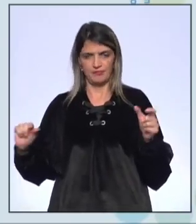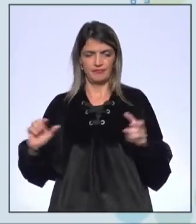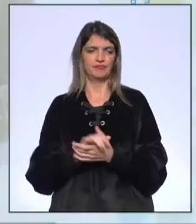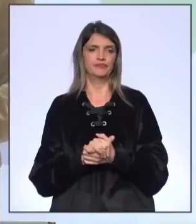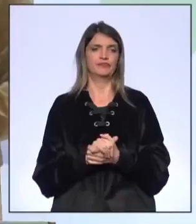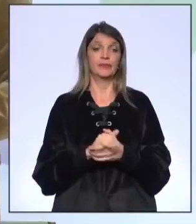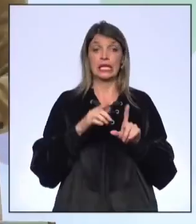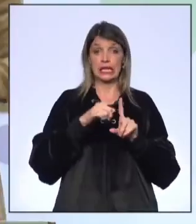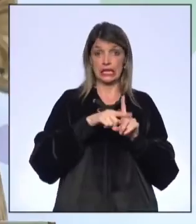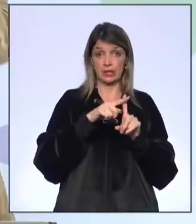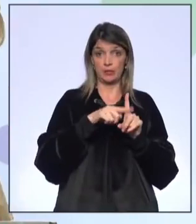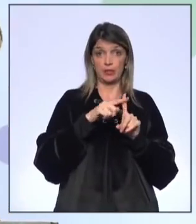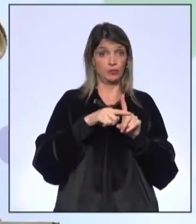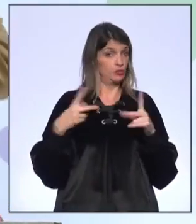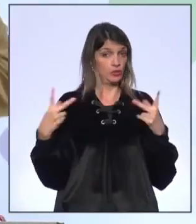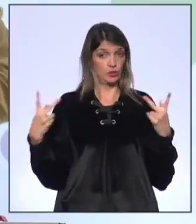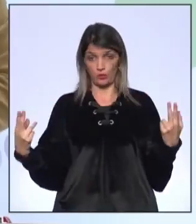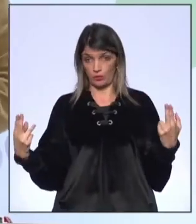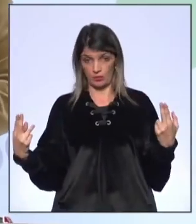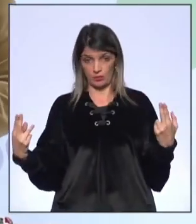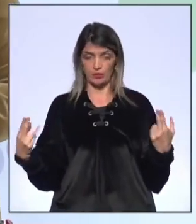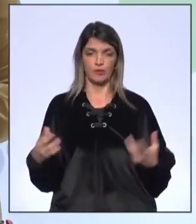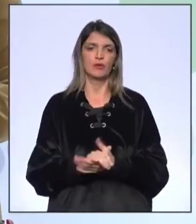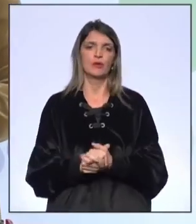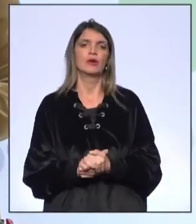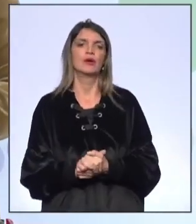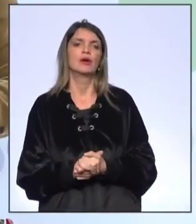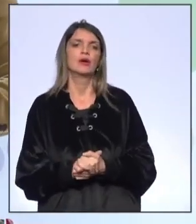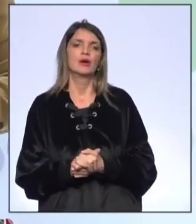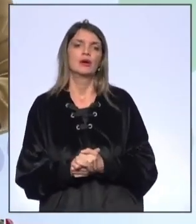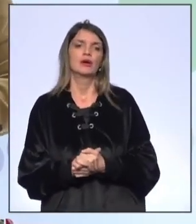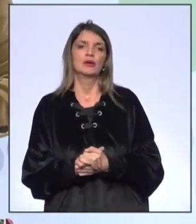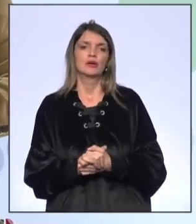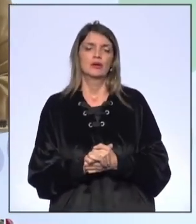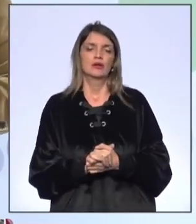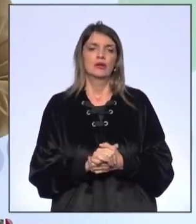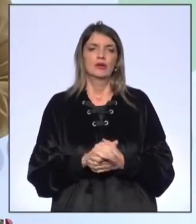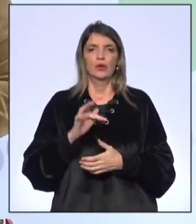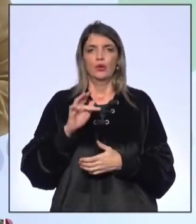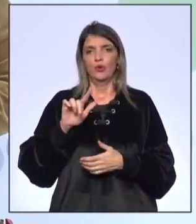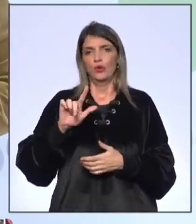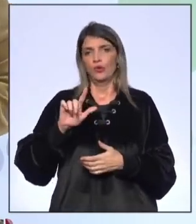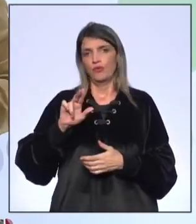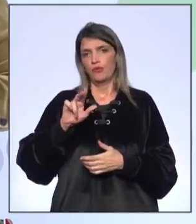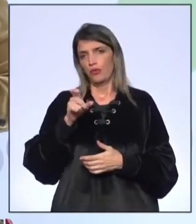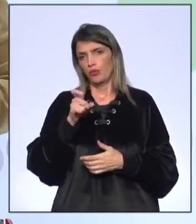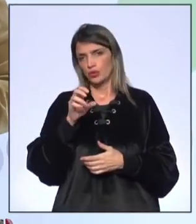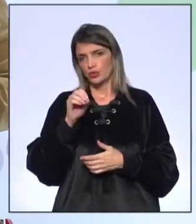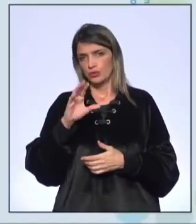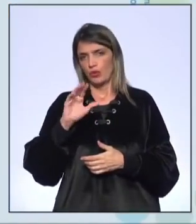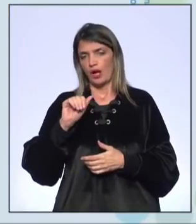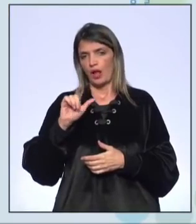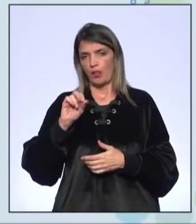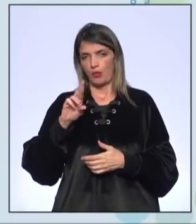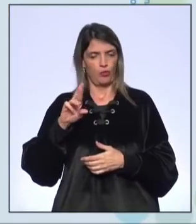Carol? Certinho. E ali tem o quê também? Fluxo de calor, né? Tá lá o fluxo de calor ali no caso, no condutor. Pode ser um ferro, um alumínio, assim por diante.